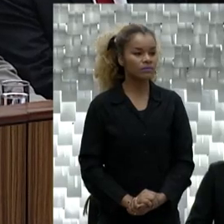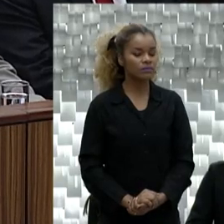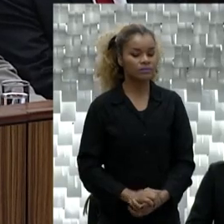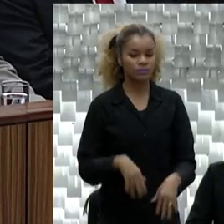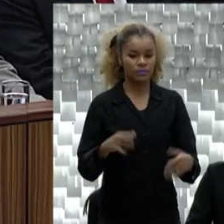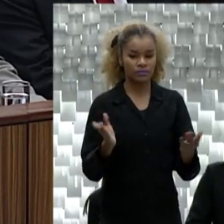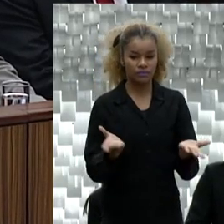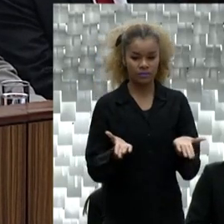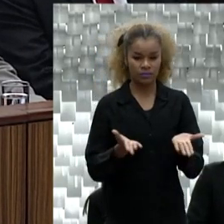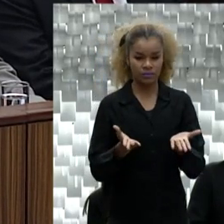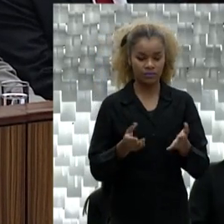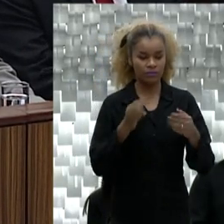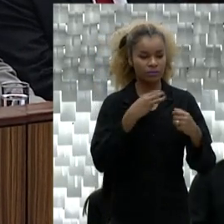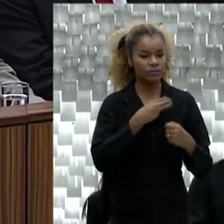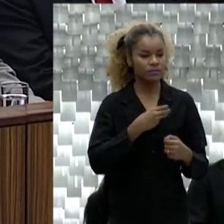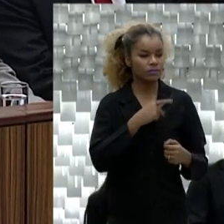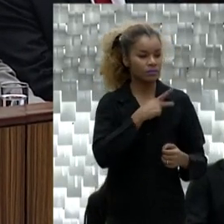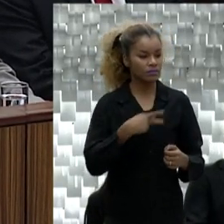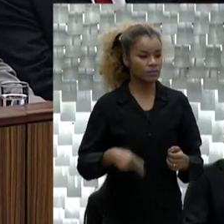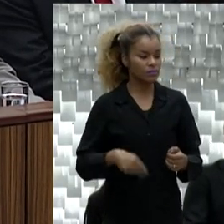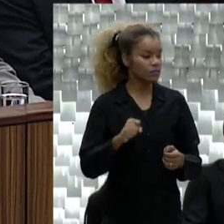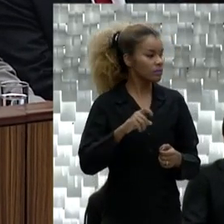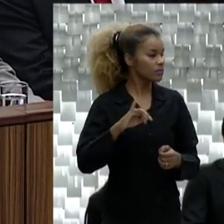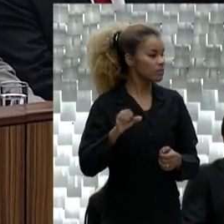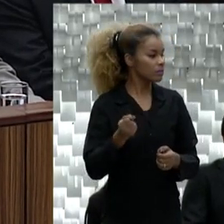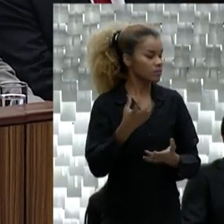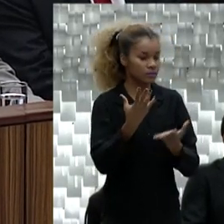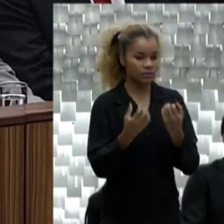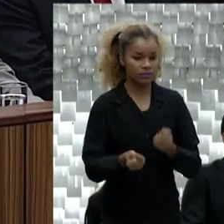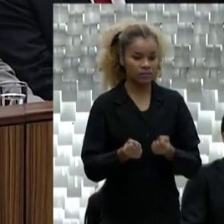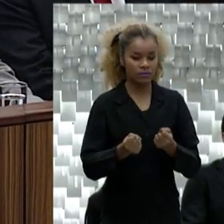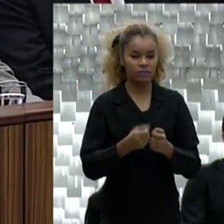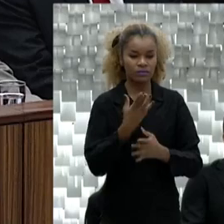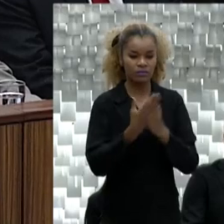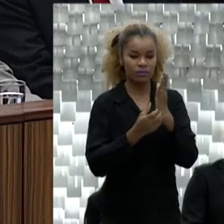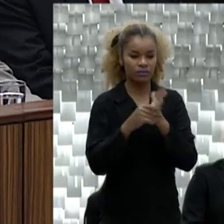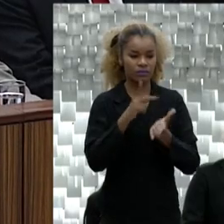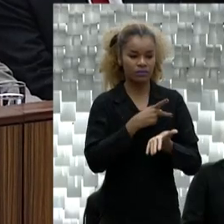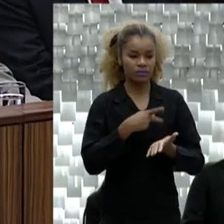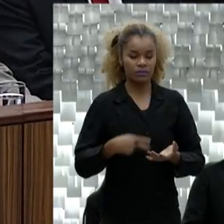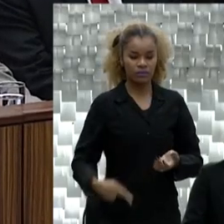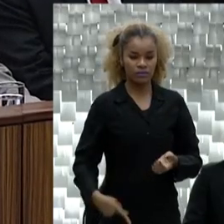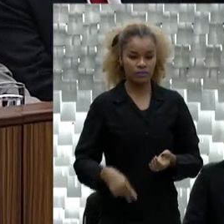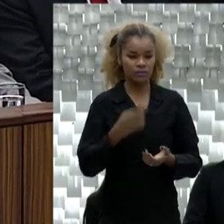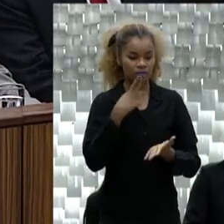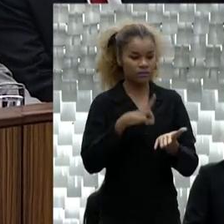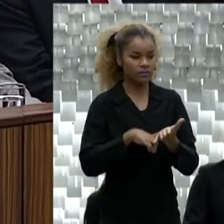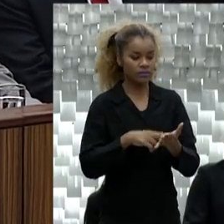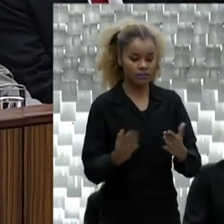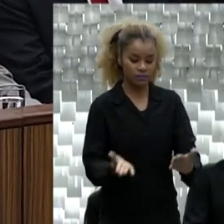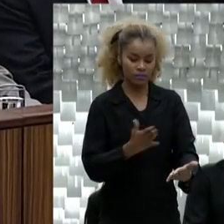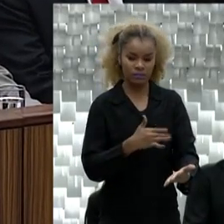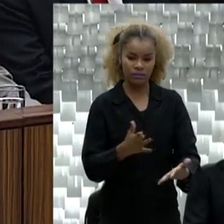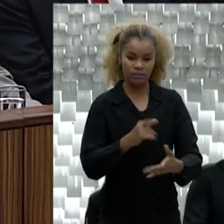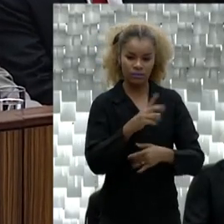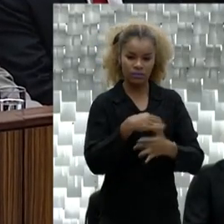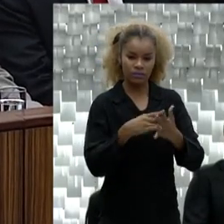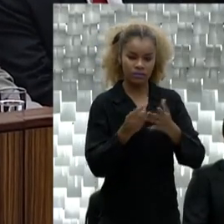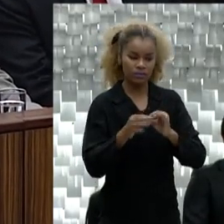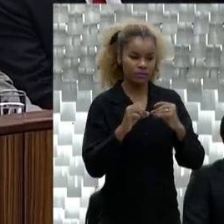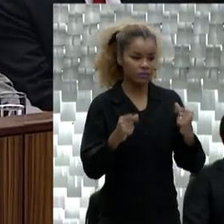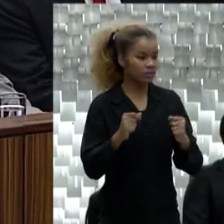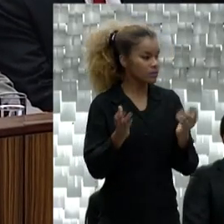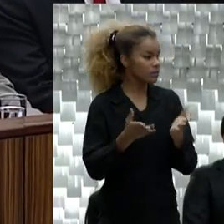Neste momento, o presidente do STJ recebe das mãos do presidente dos Correios o álbum das peças ora lançadas e